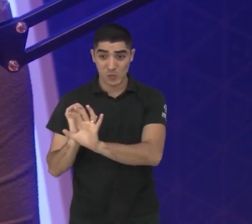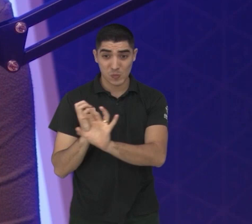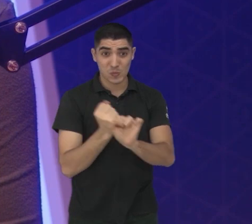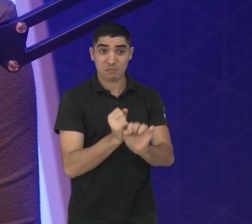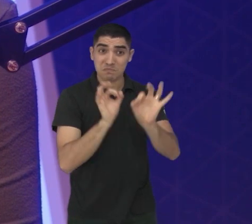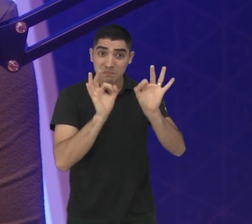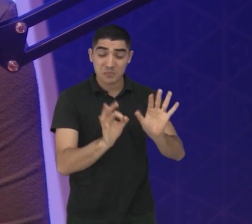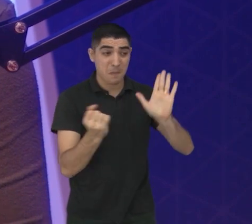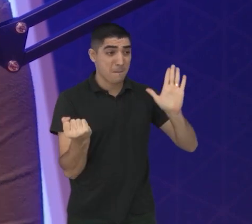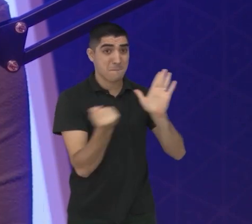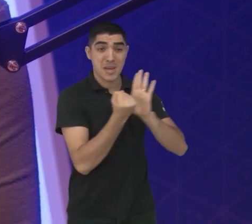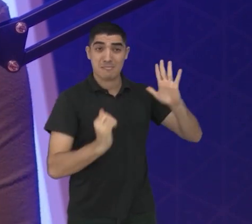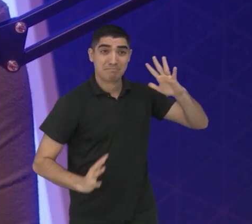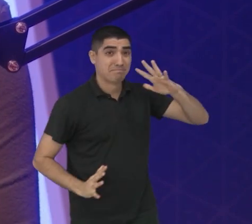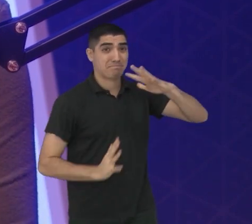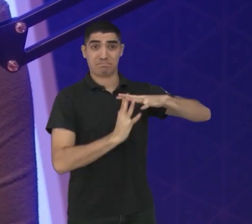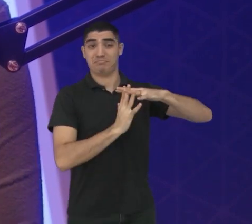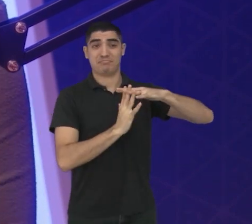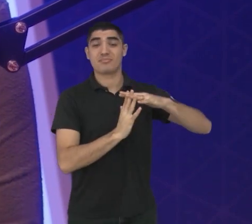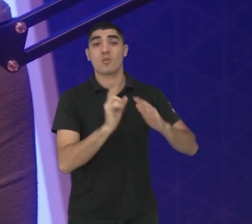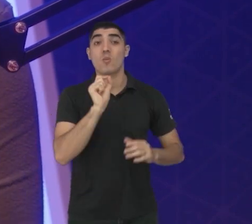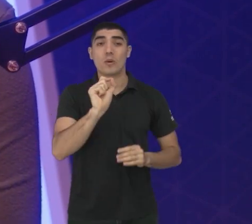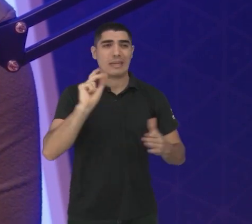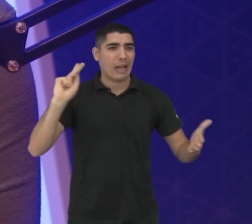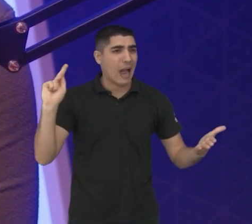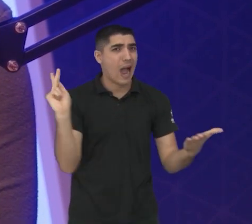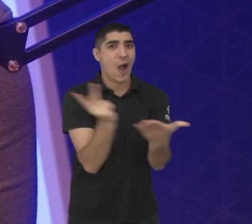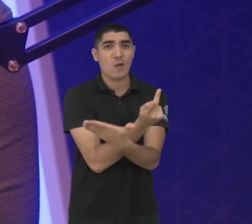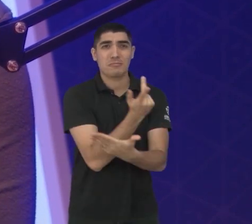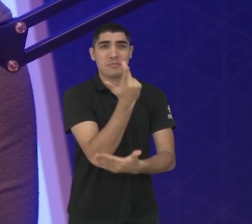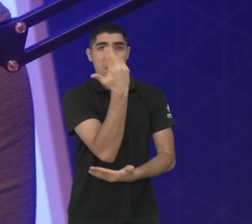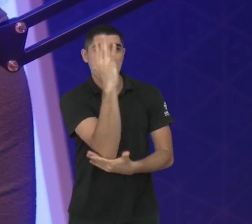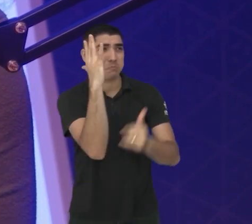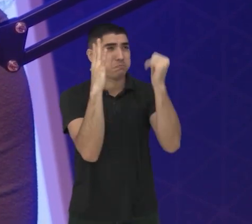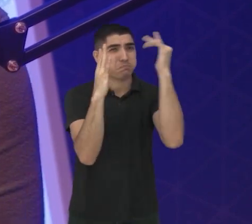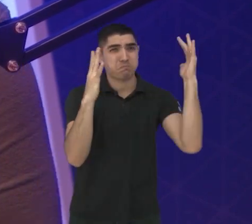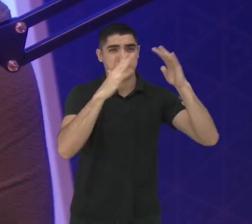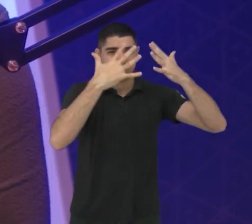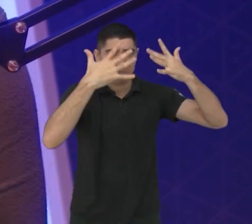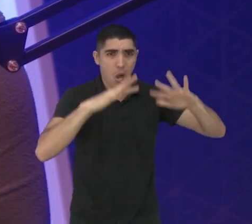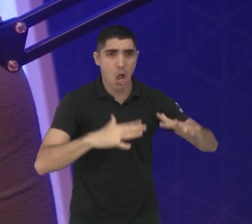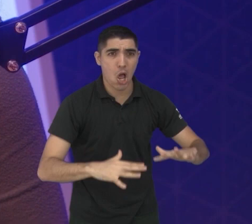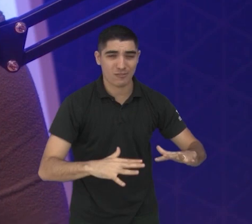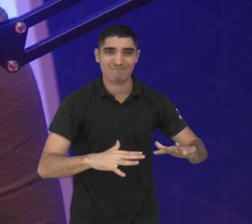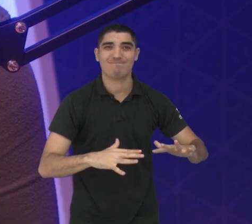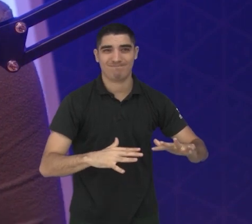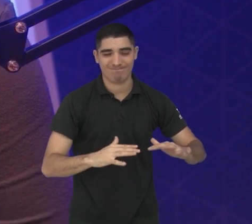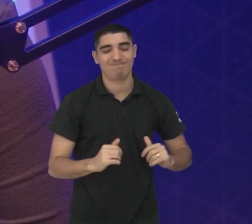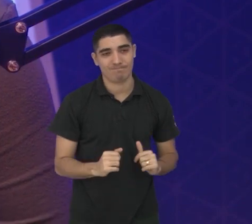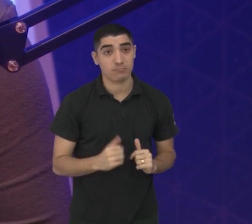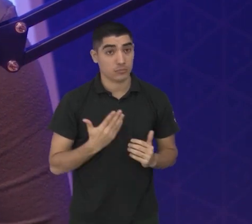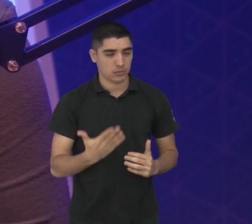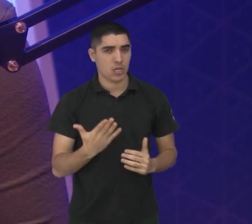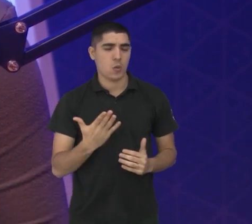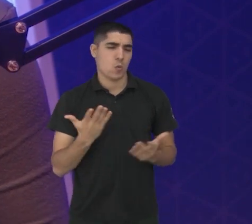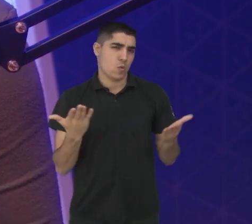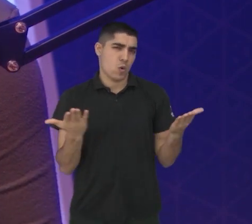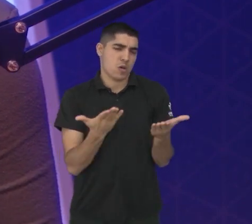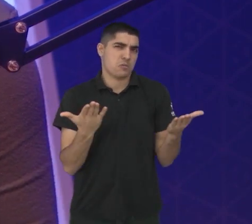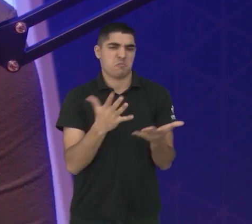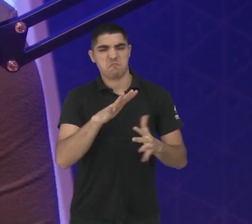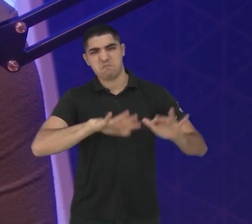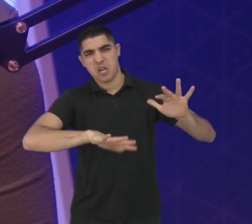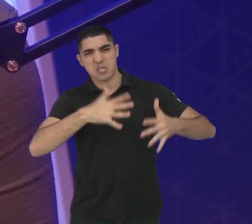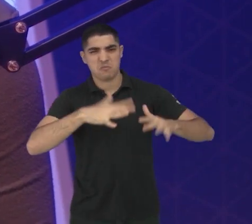né, registrou um número recorde de ocorrências de desastres naturais no nosso país. Então, se a gente for fazer